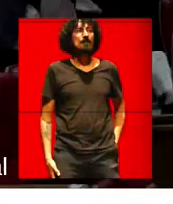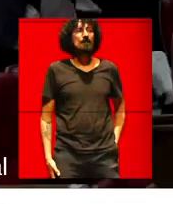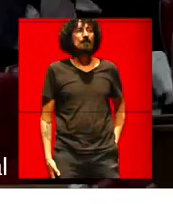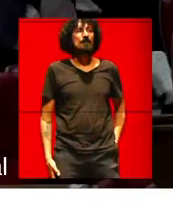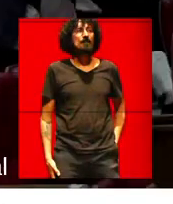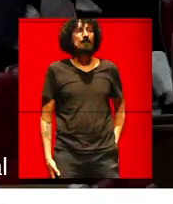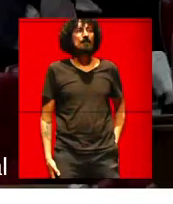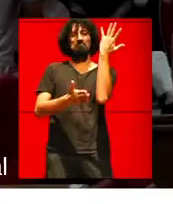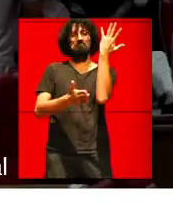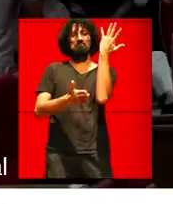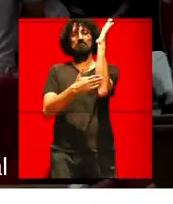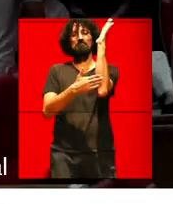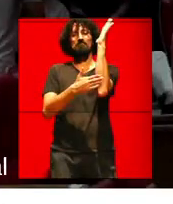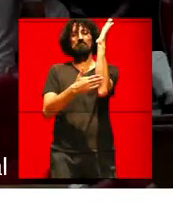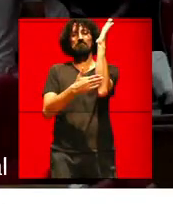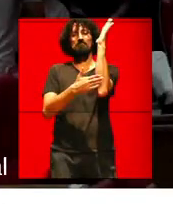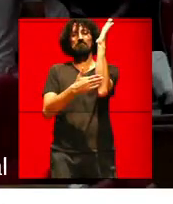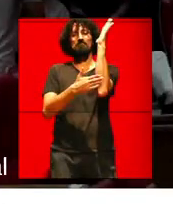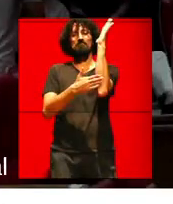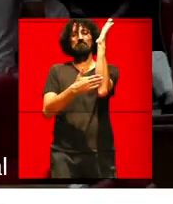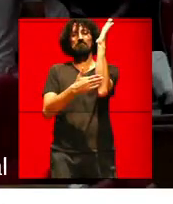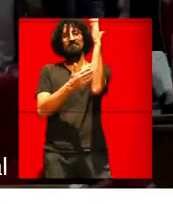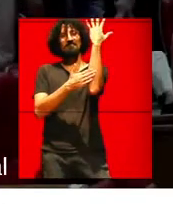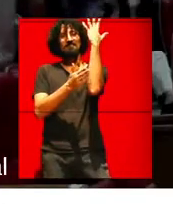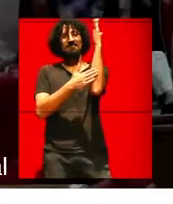Palma para vocês.